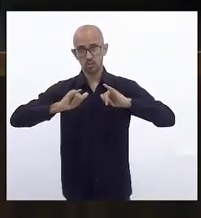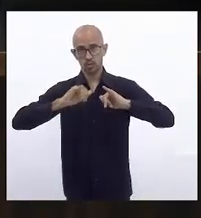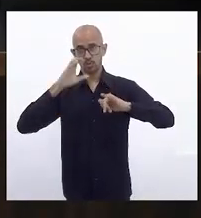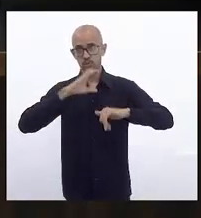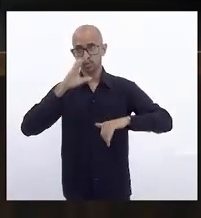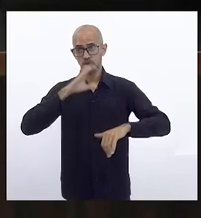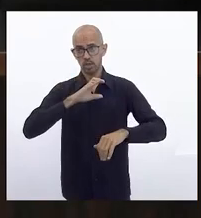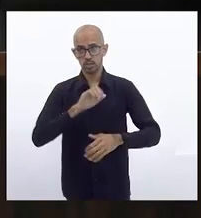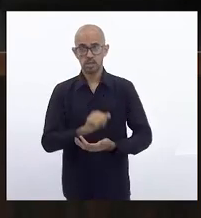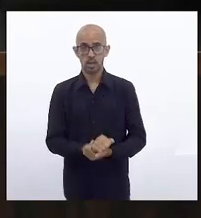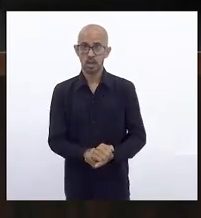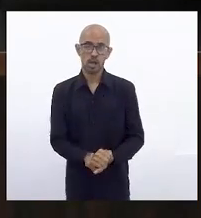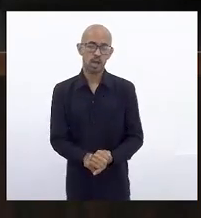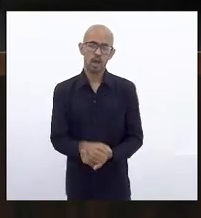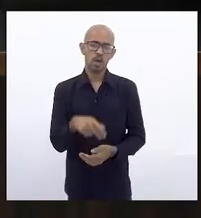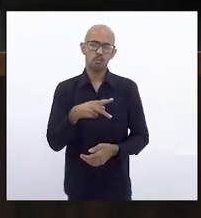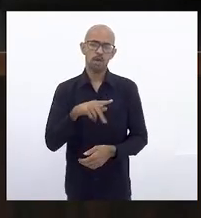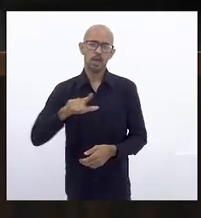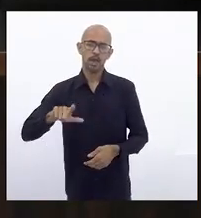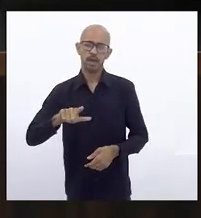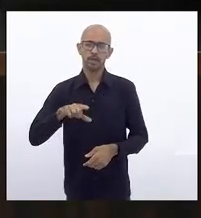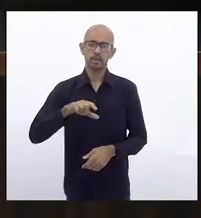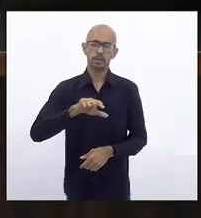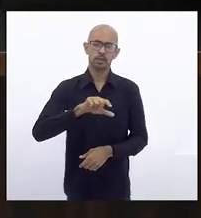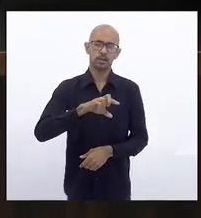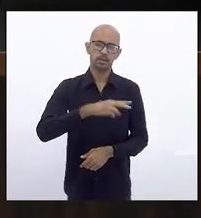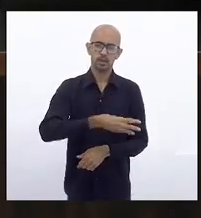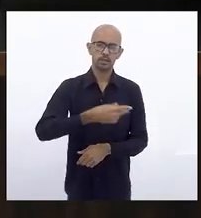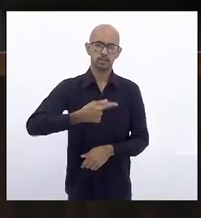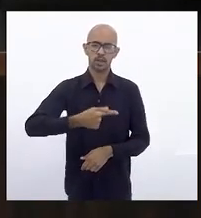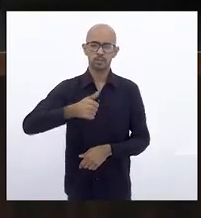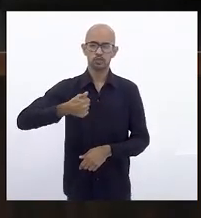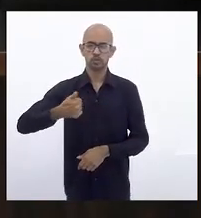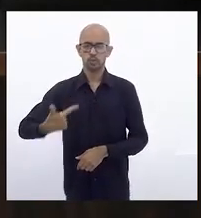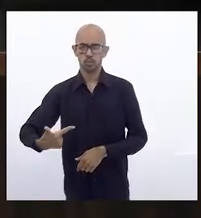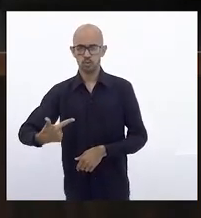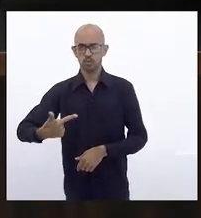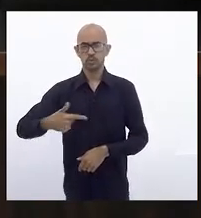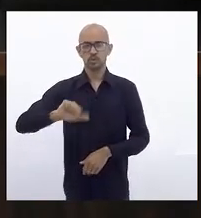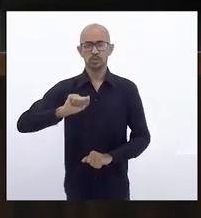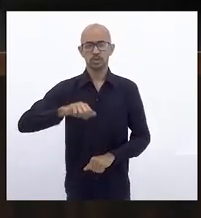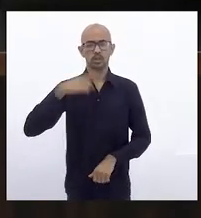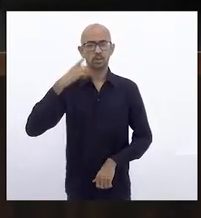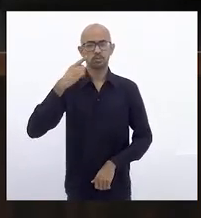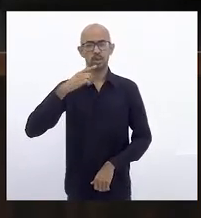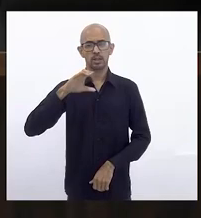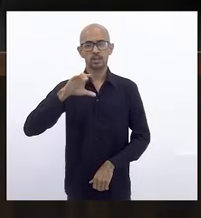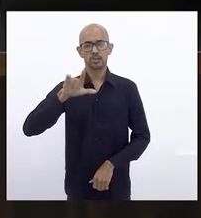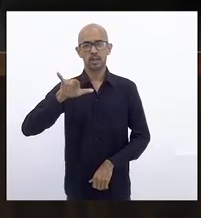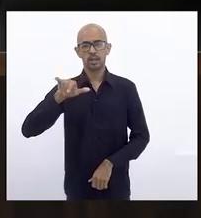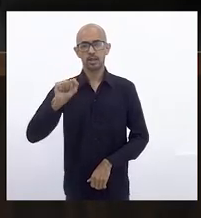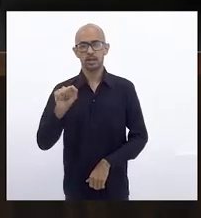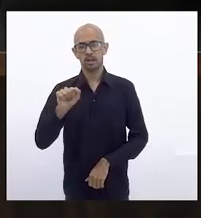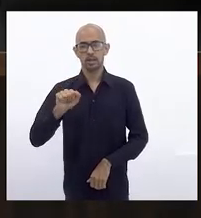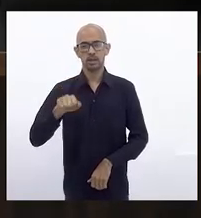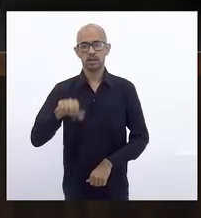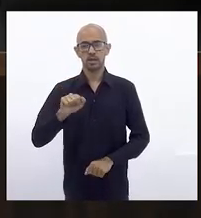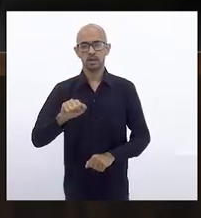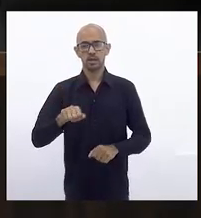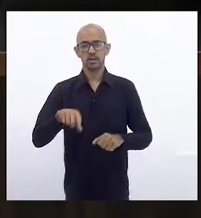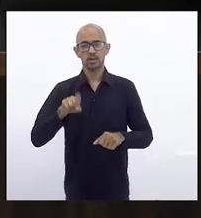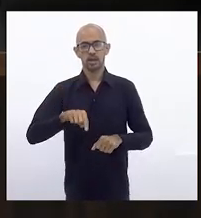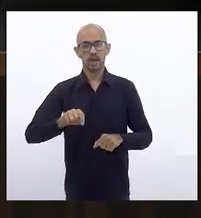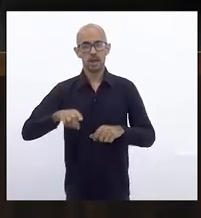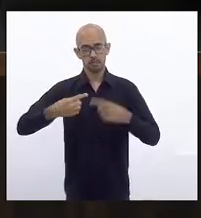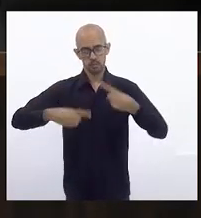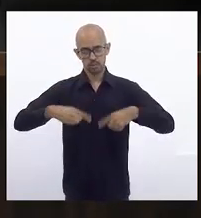discussão única, projeto de lei 3712. De 21, de autoria da deputada Célia Jordão, que institui a política pública pela primeira infância no